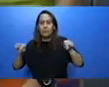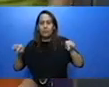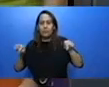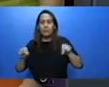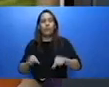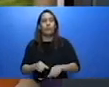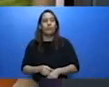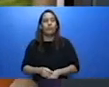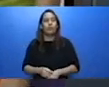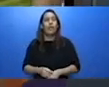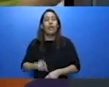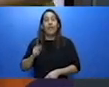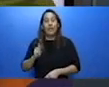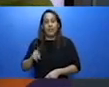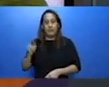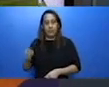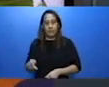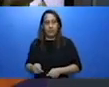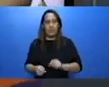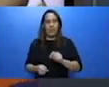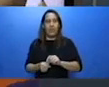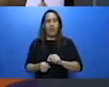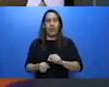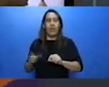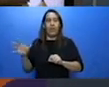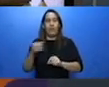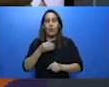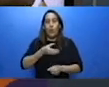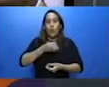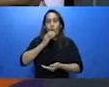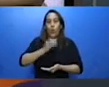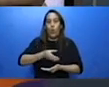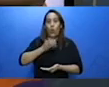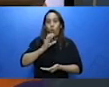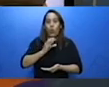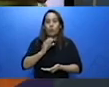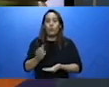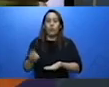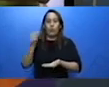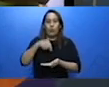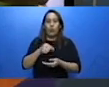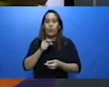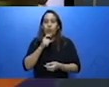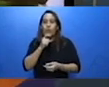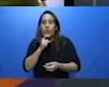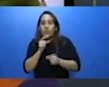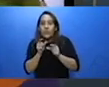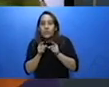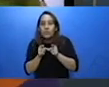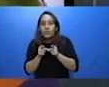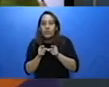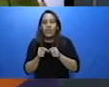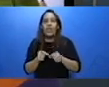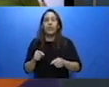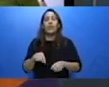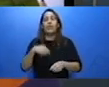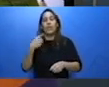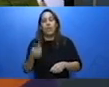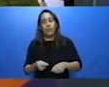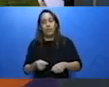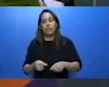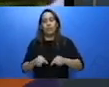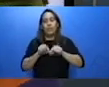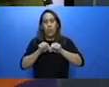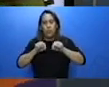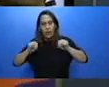Aí a professora foi lá, pegou o copo d'água, colocou o gelo, depois ela colocou o barbante,